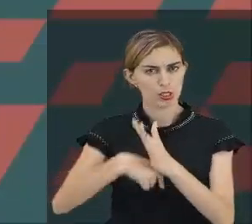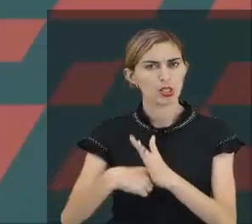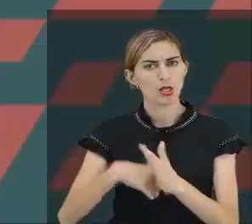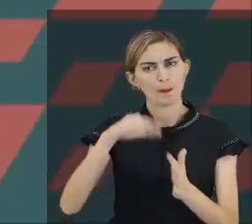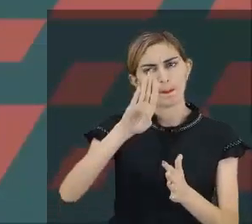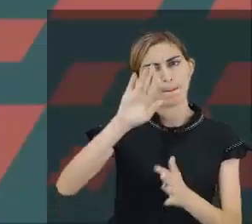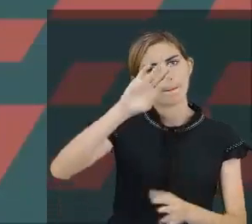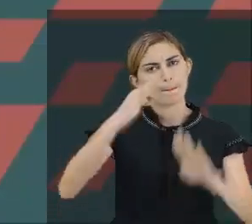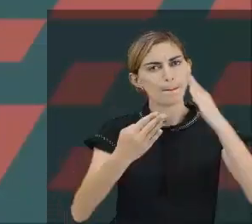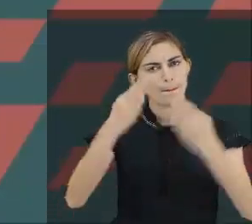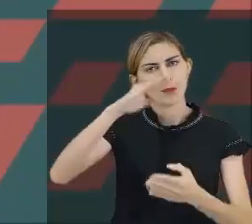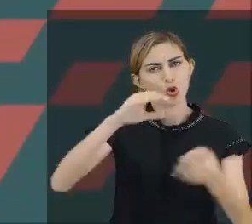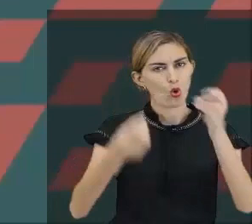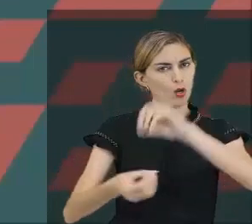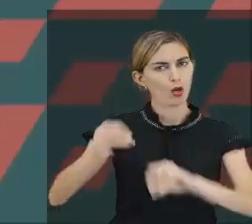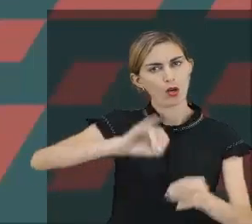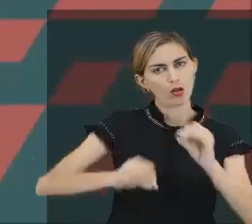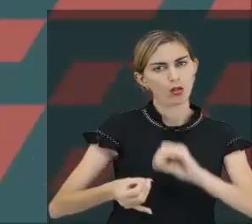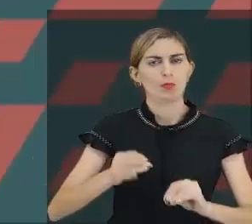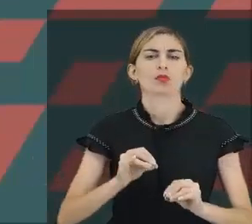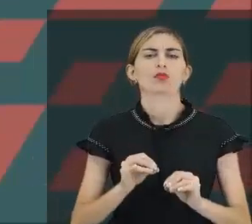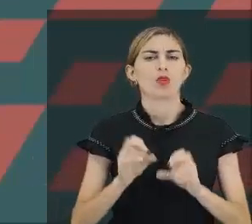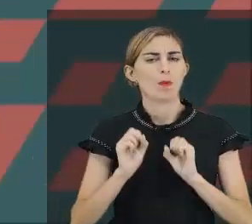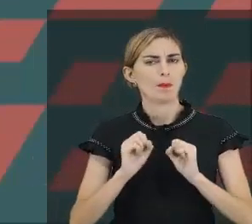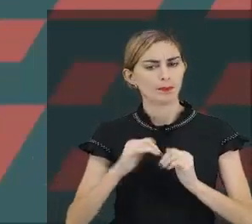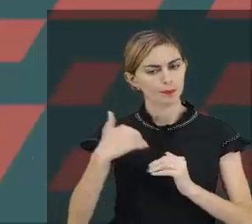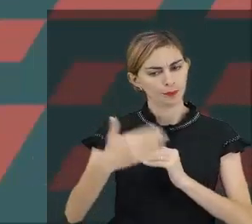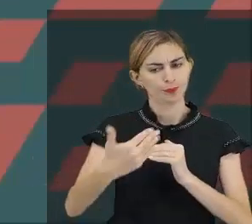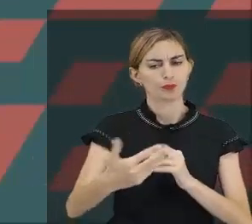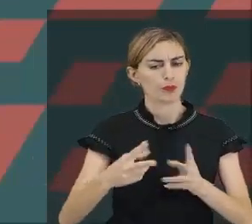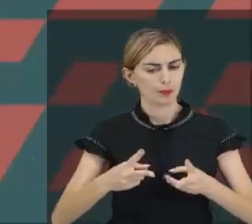exames bioquímicos. Após